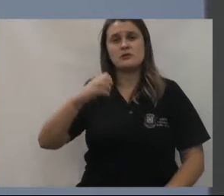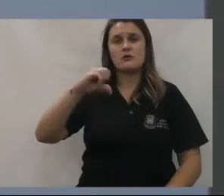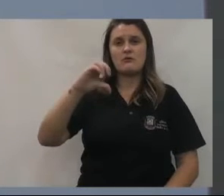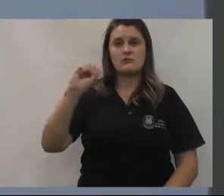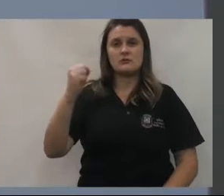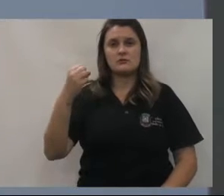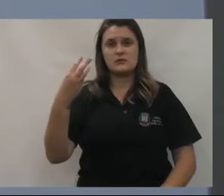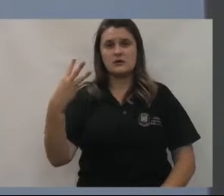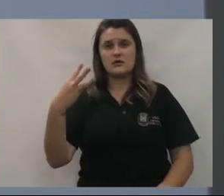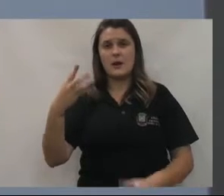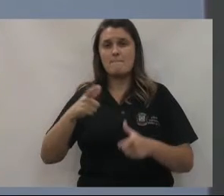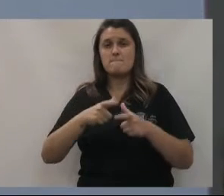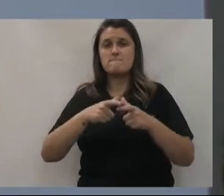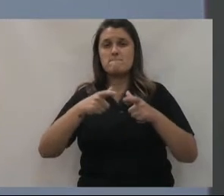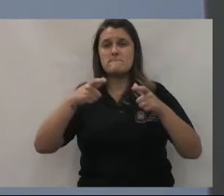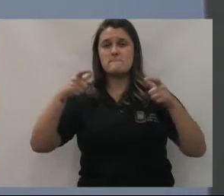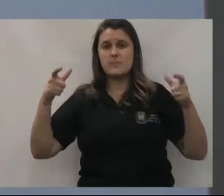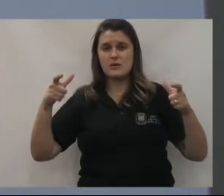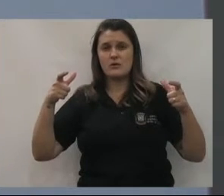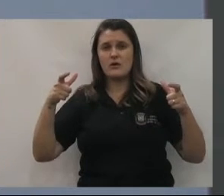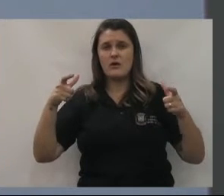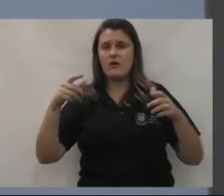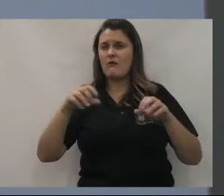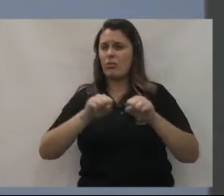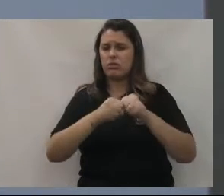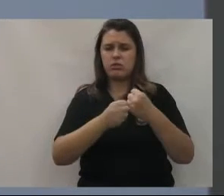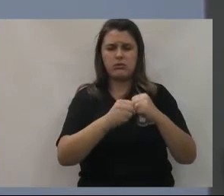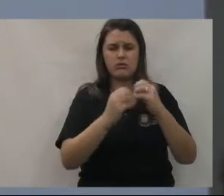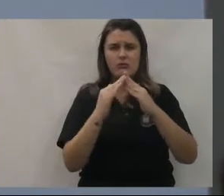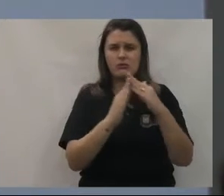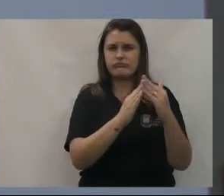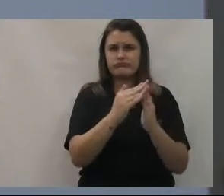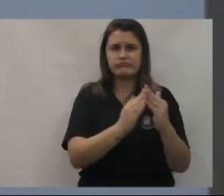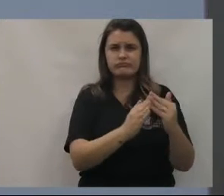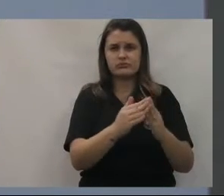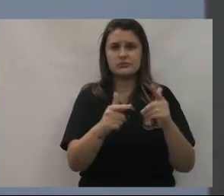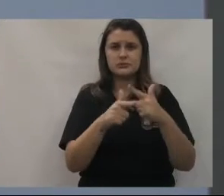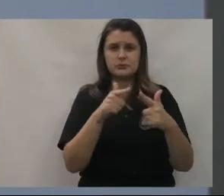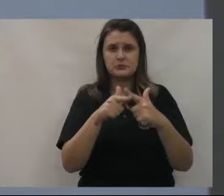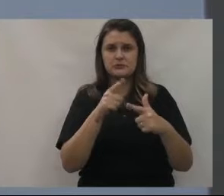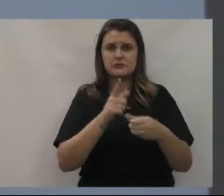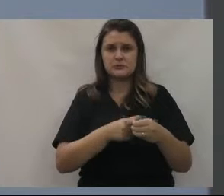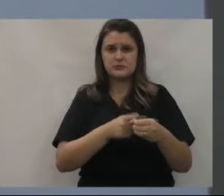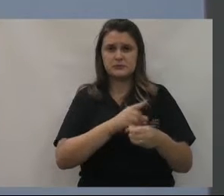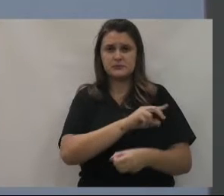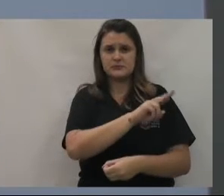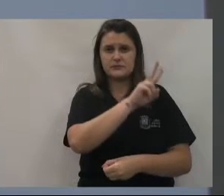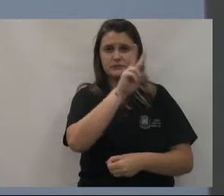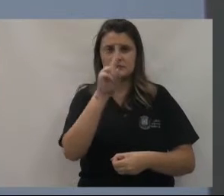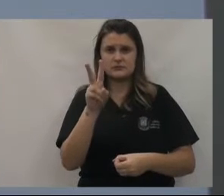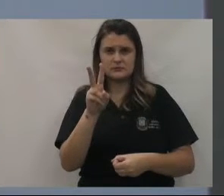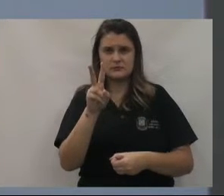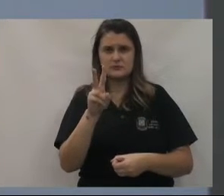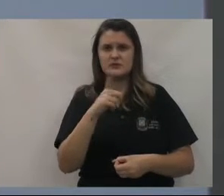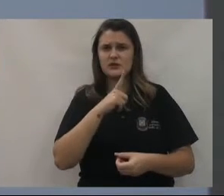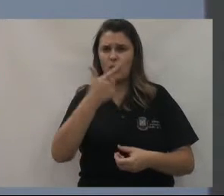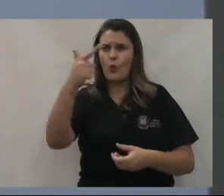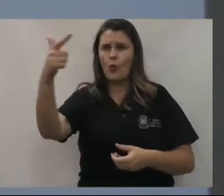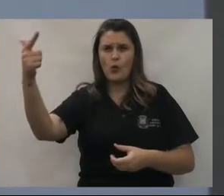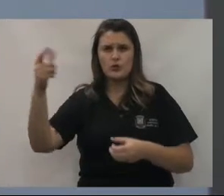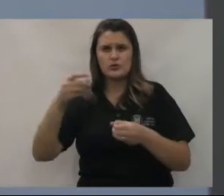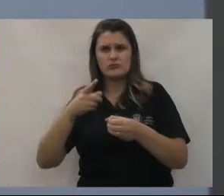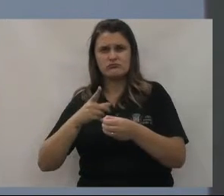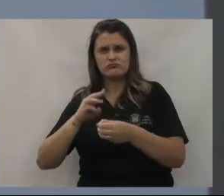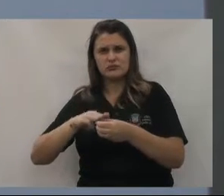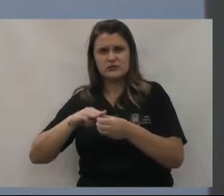1983 tivemos a maior enchente com prejuízos muito grandes para todo o nosso município e para mais vários municípios